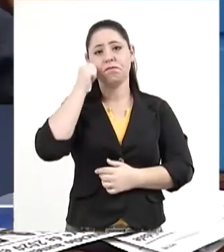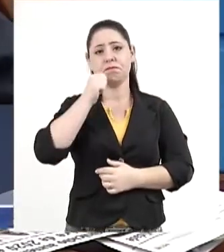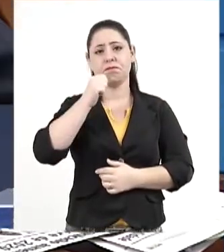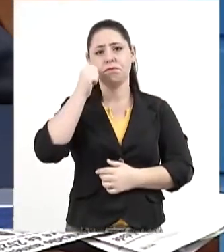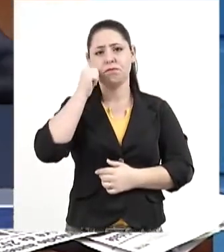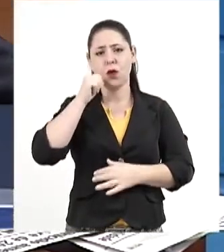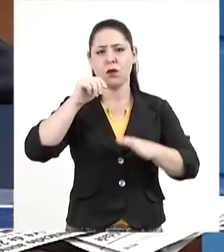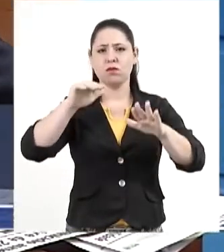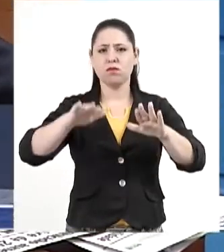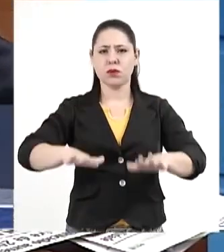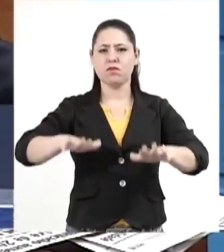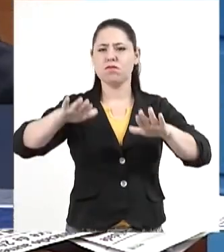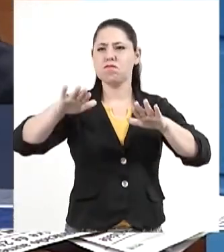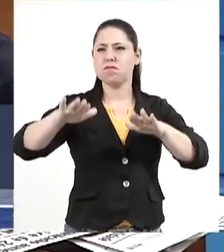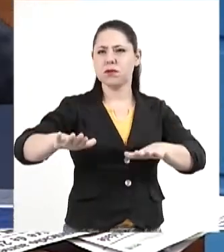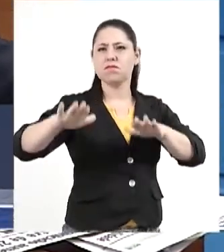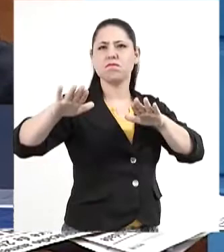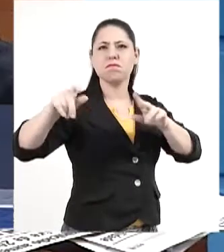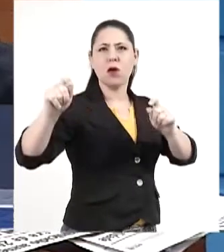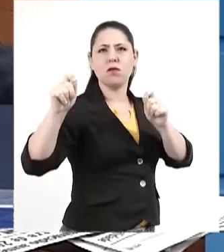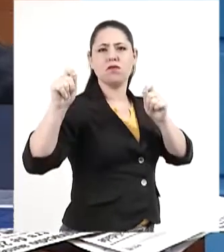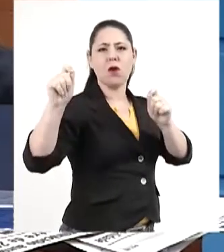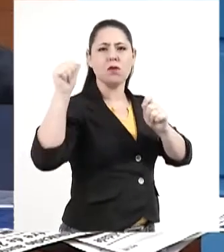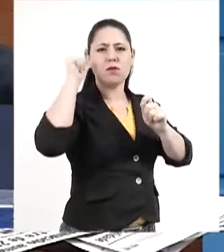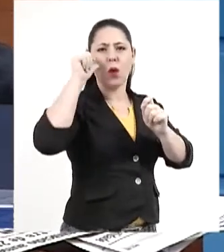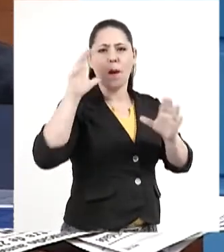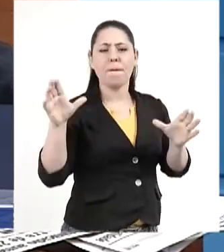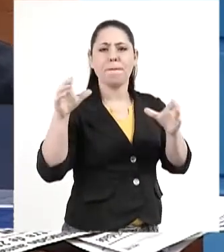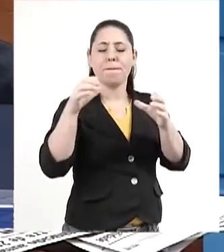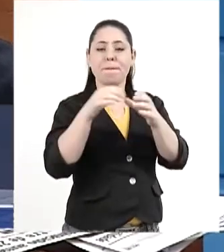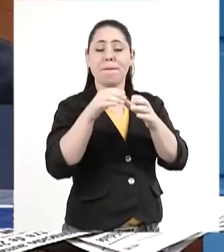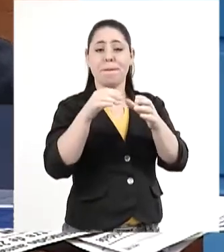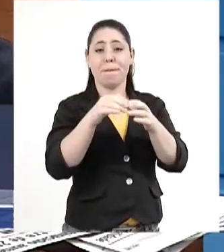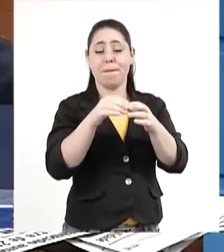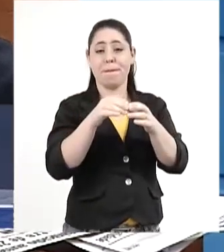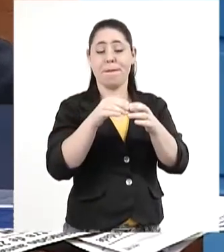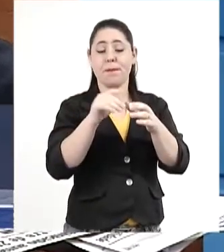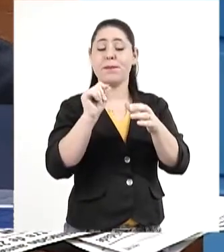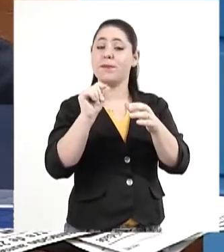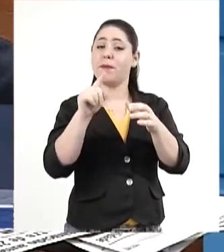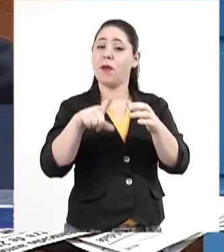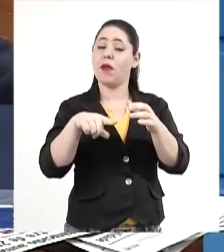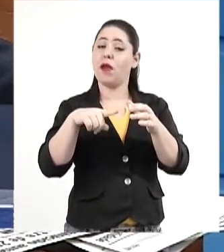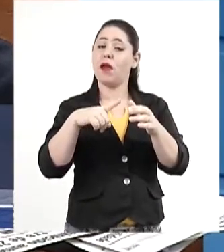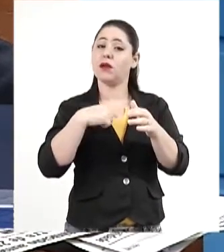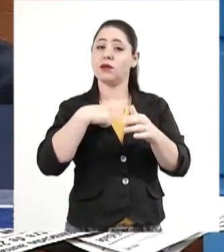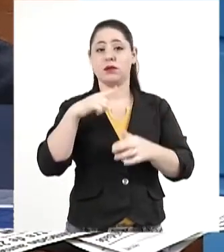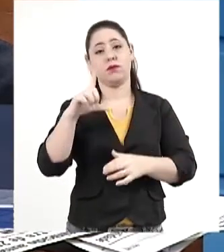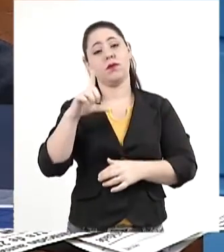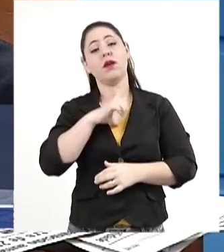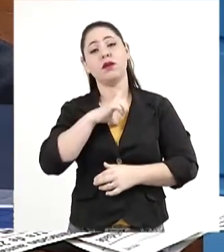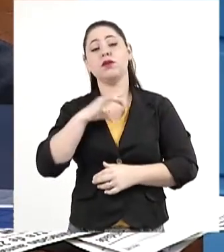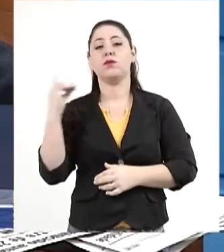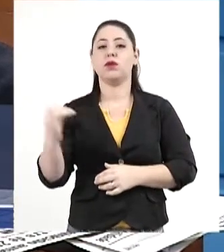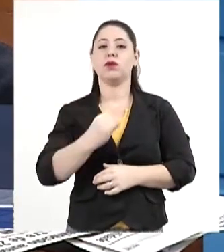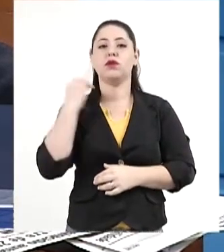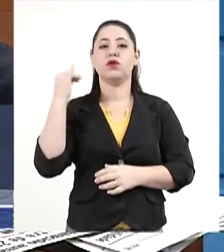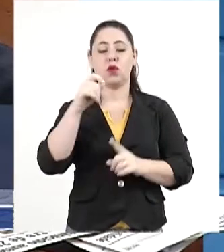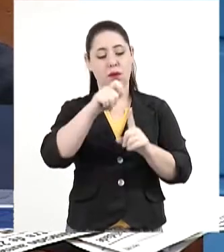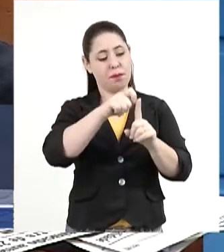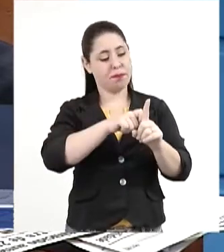que militam no movimento de mulheres. E é importante que o mês